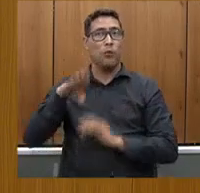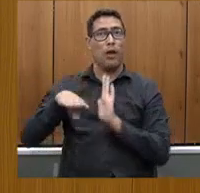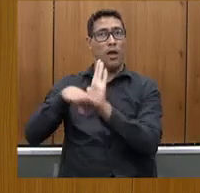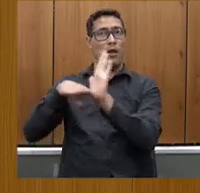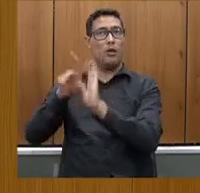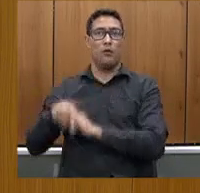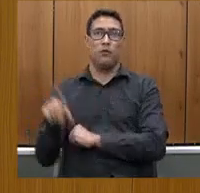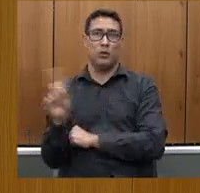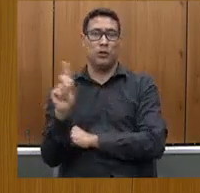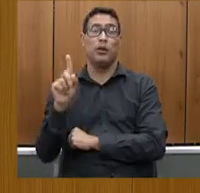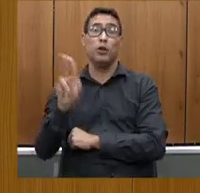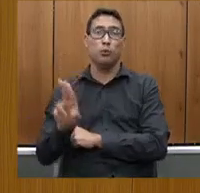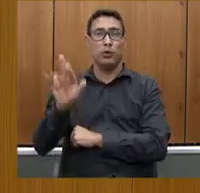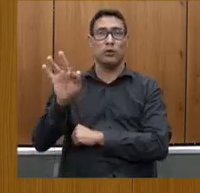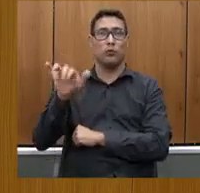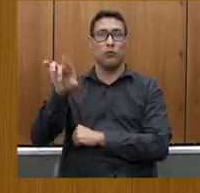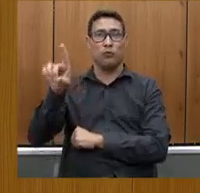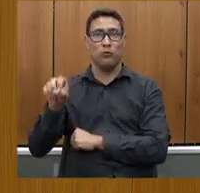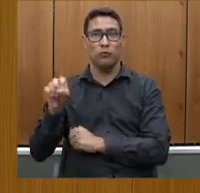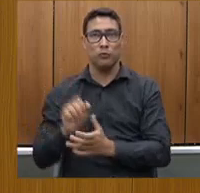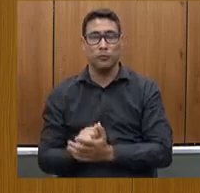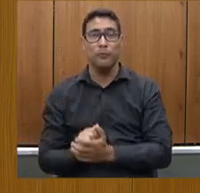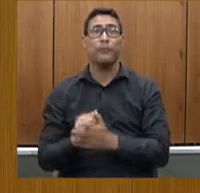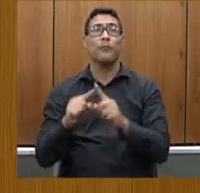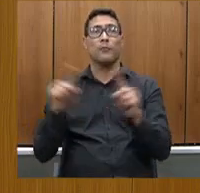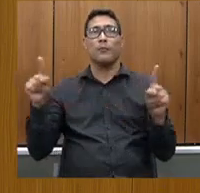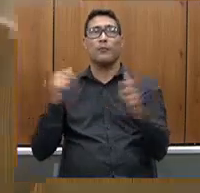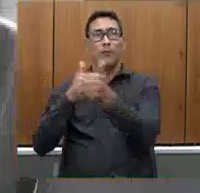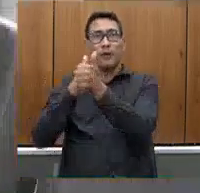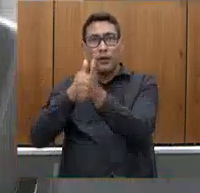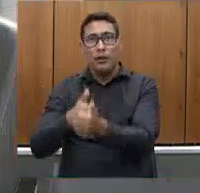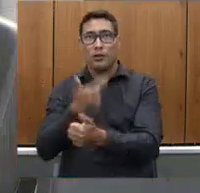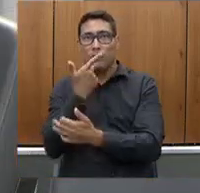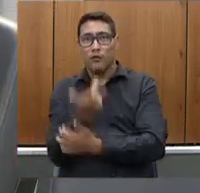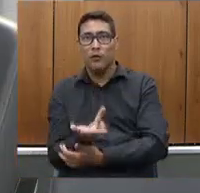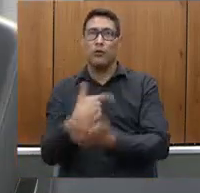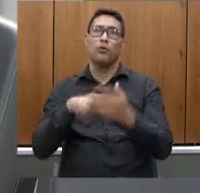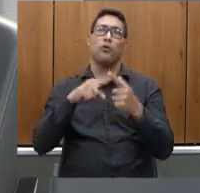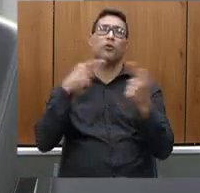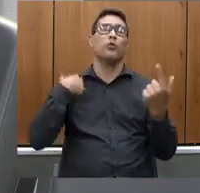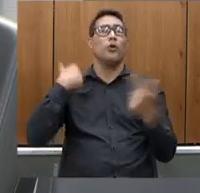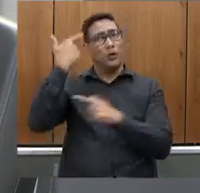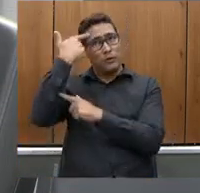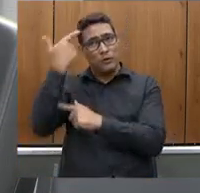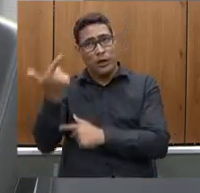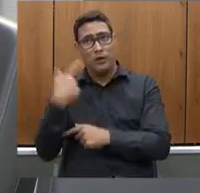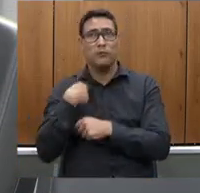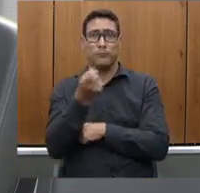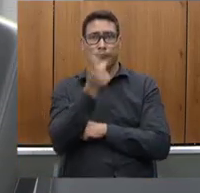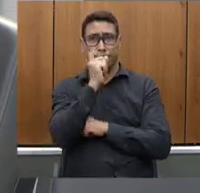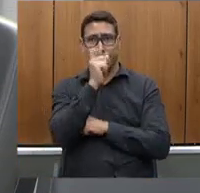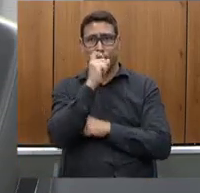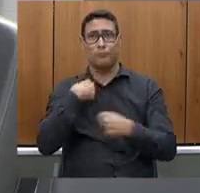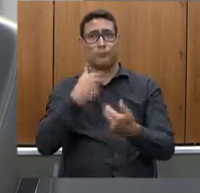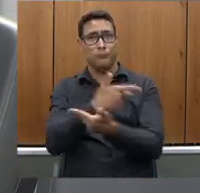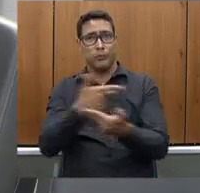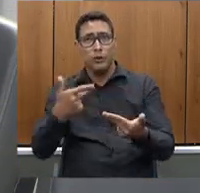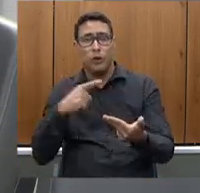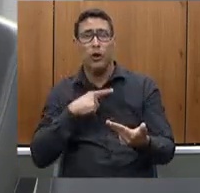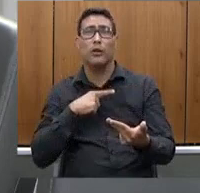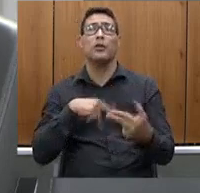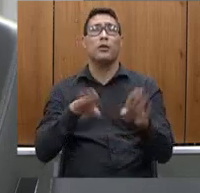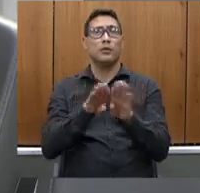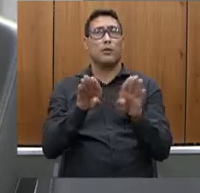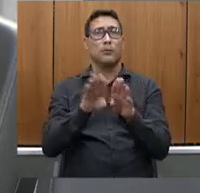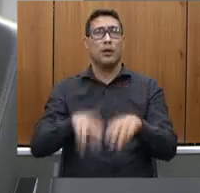nesse fundo e seguindo aqui senhor falou do tráfico de drogas e nós temos uma parceria e